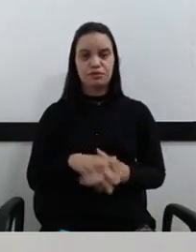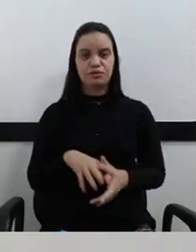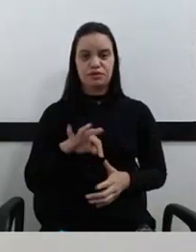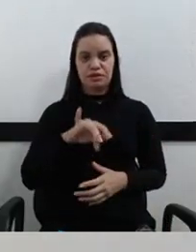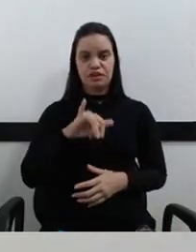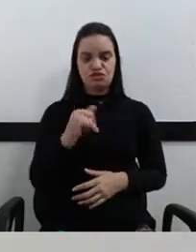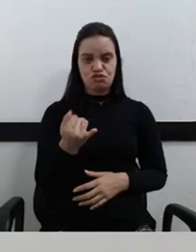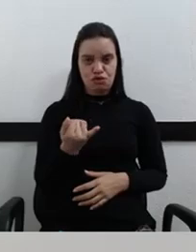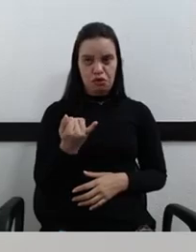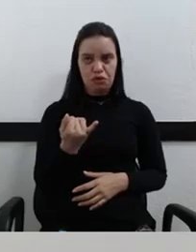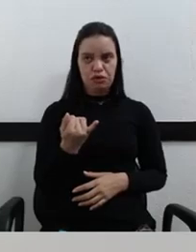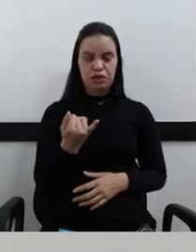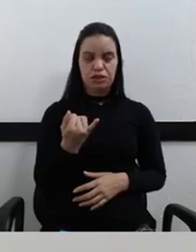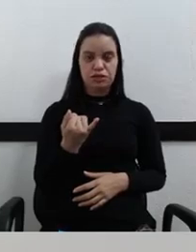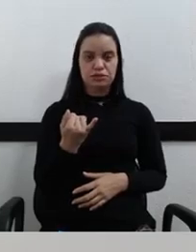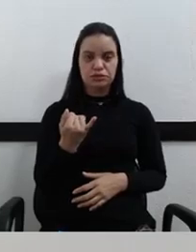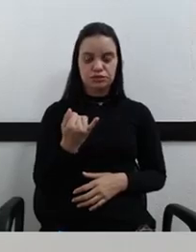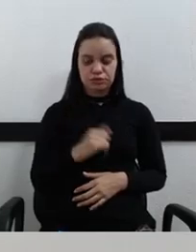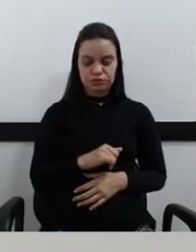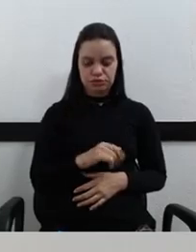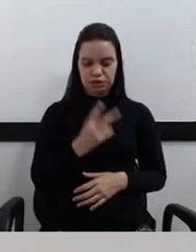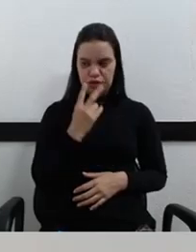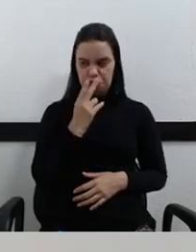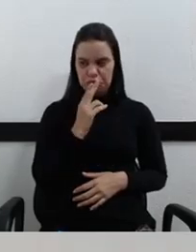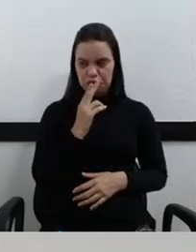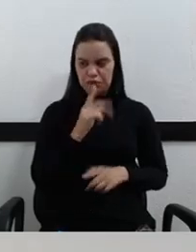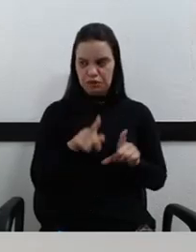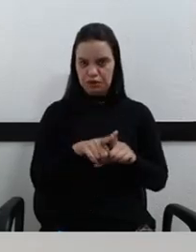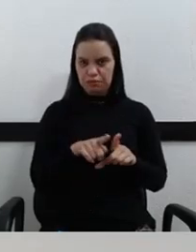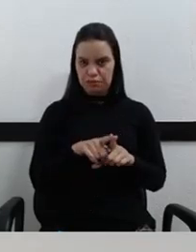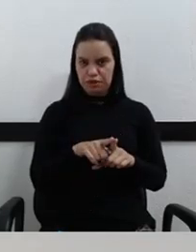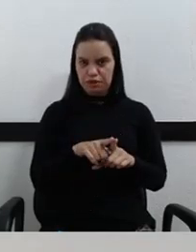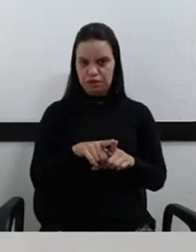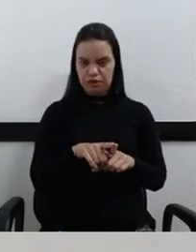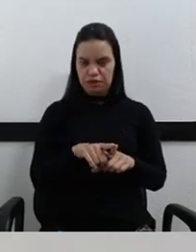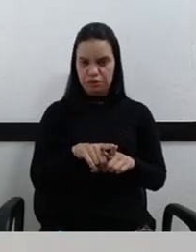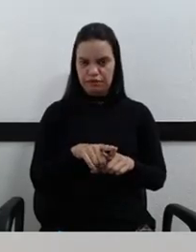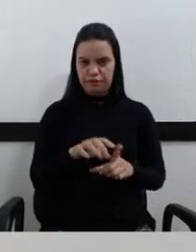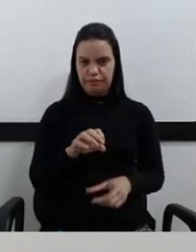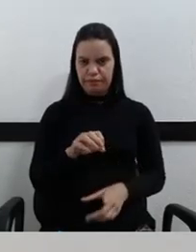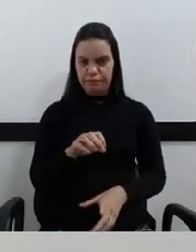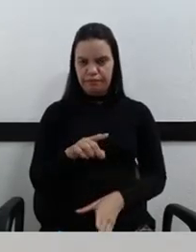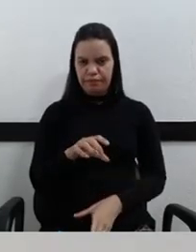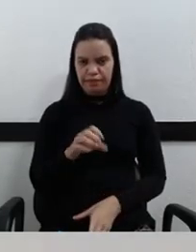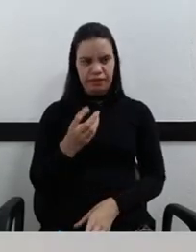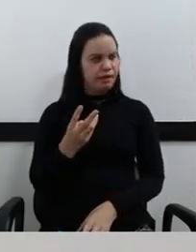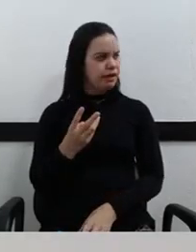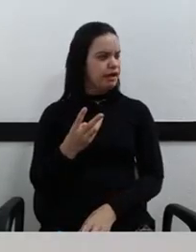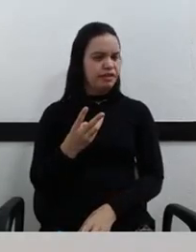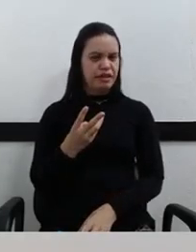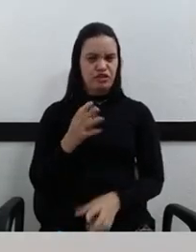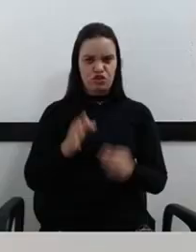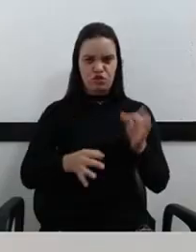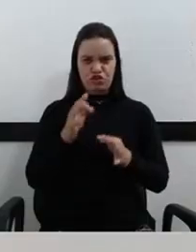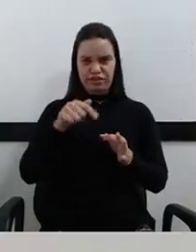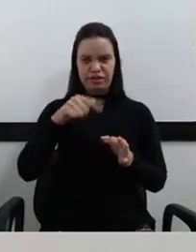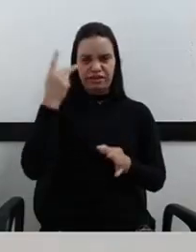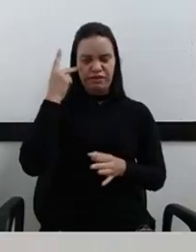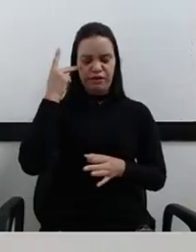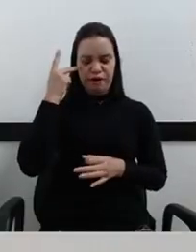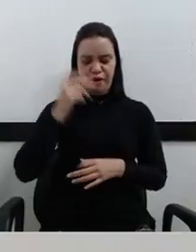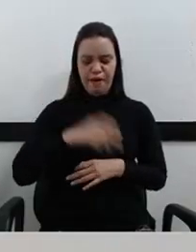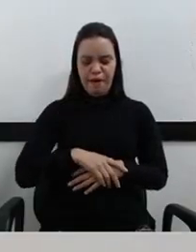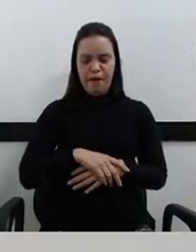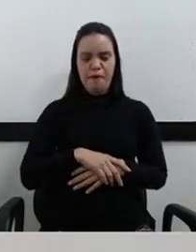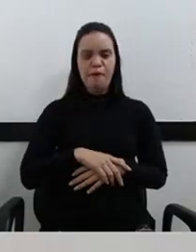presidente do Tribunal de Justiça, salvo melhor juízo, do TRF3, do Procurador-Geral de Justiça de São Paulo, modelos de